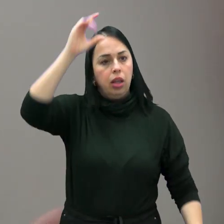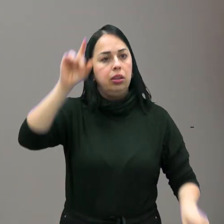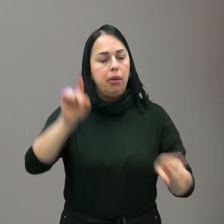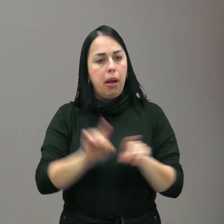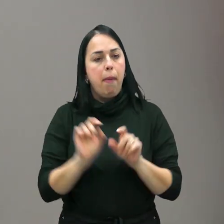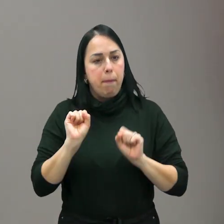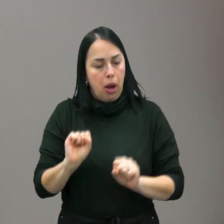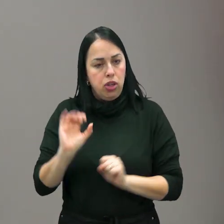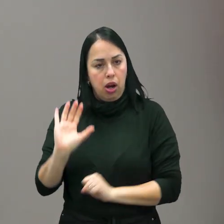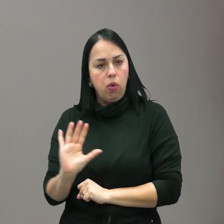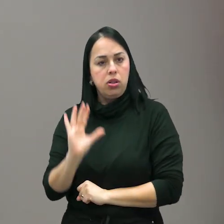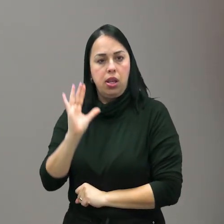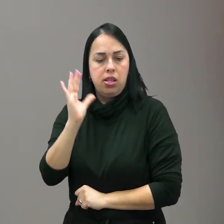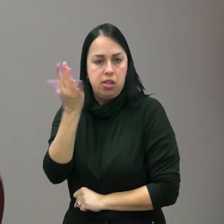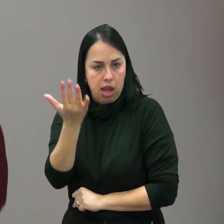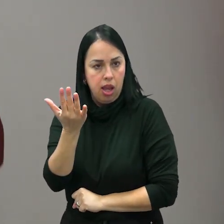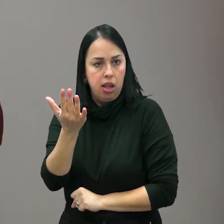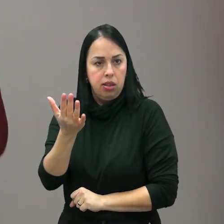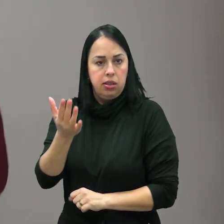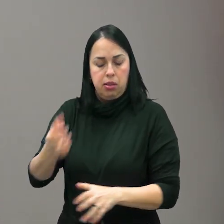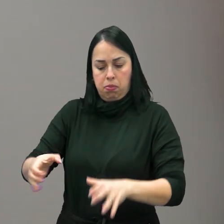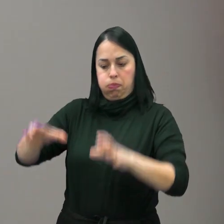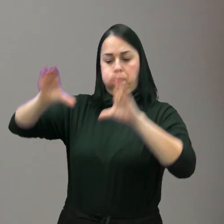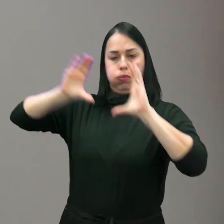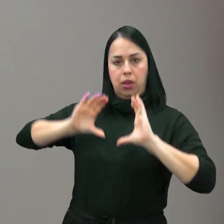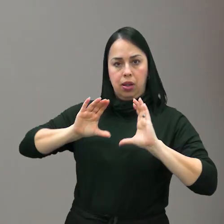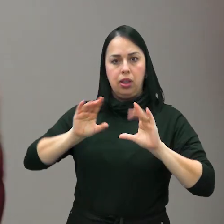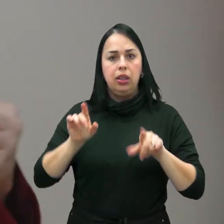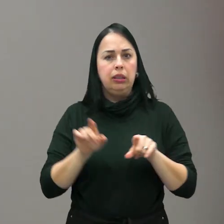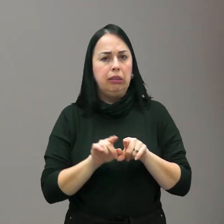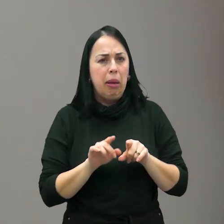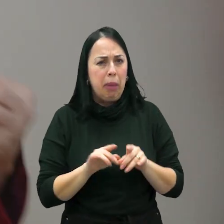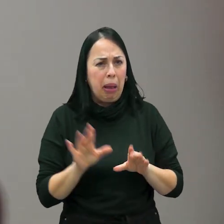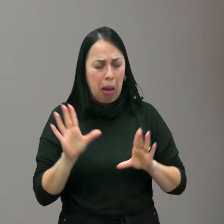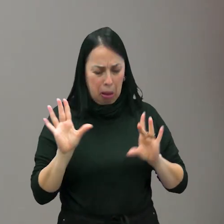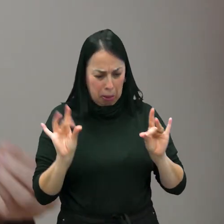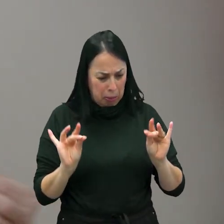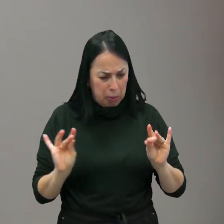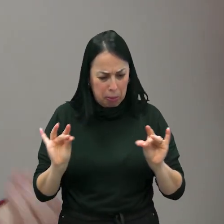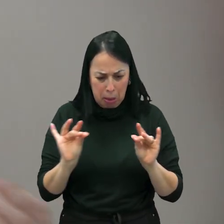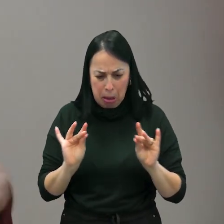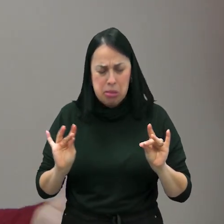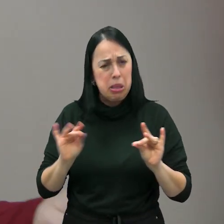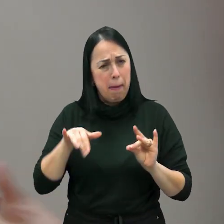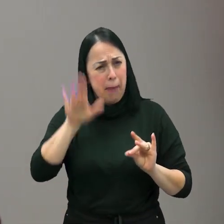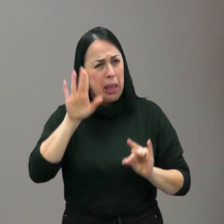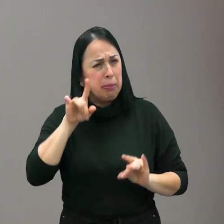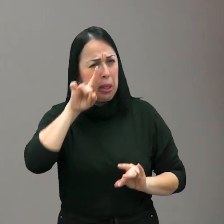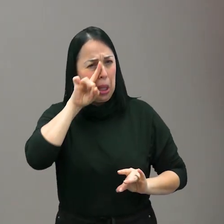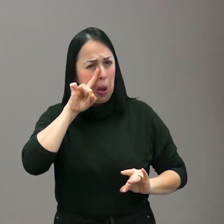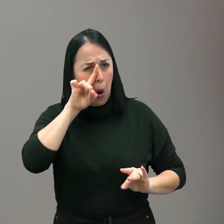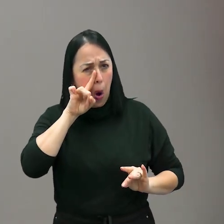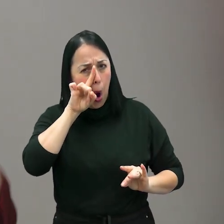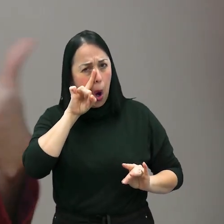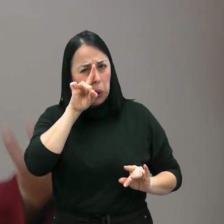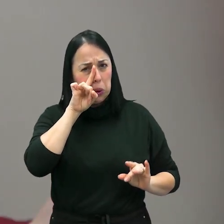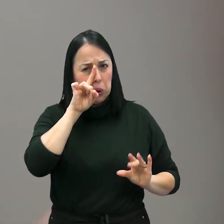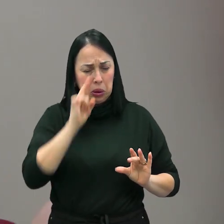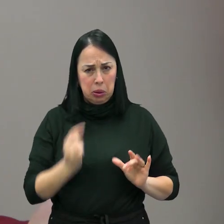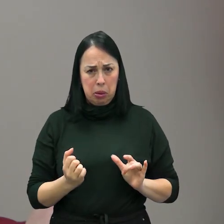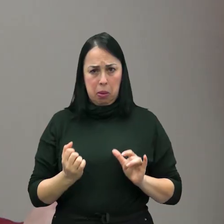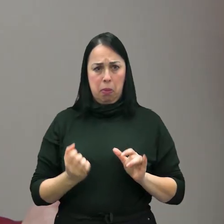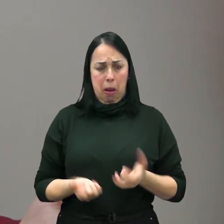pode aumentar as chances de acidentes. Tem também, por exemplo, roupas, tecidos que sejam mais perigosos também